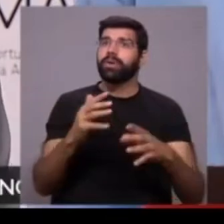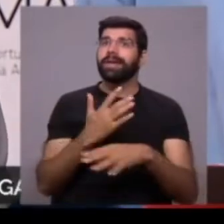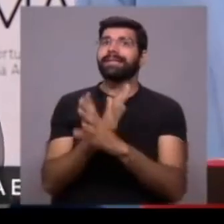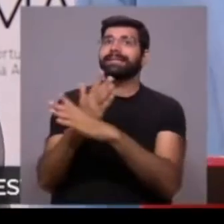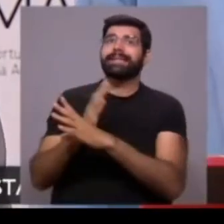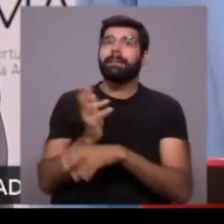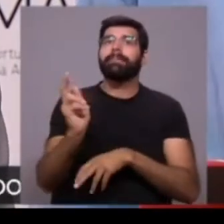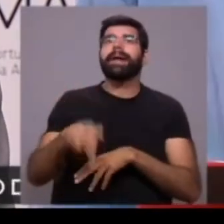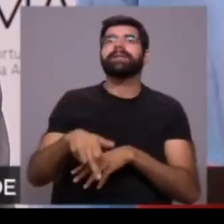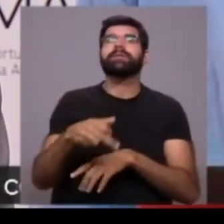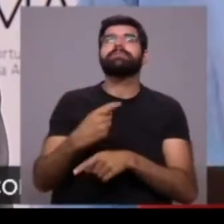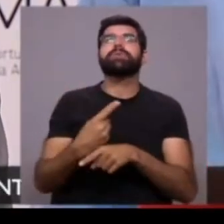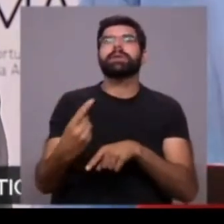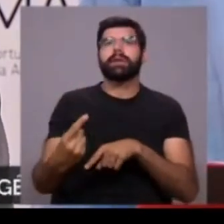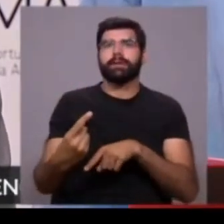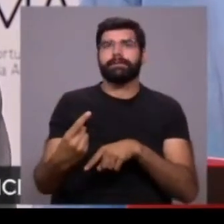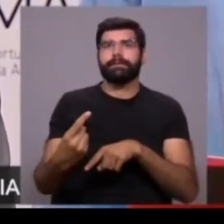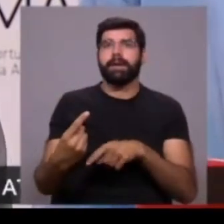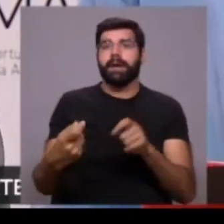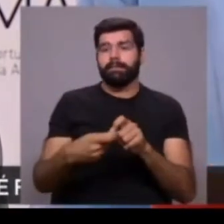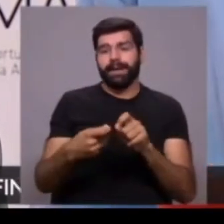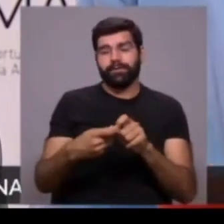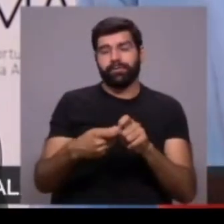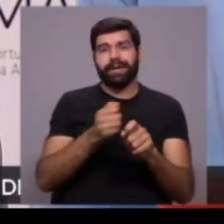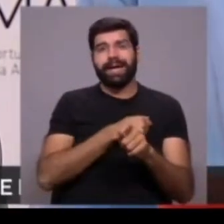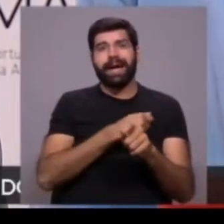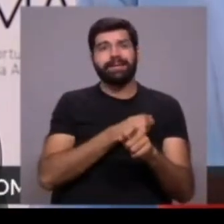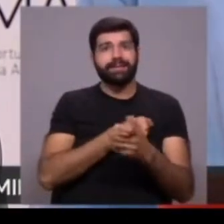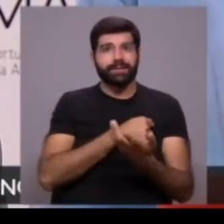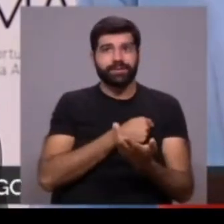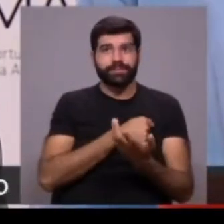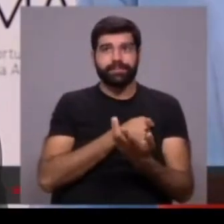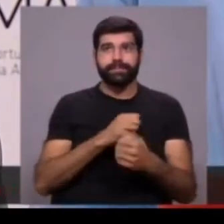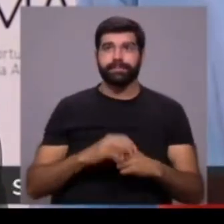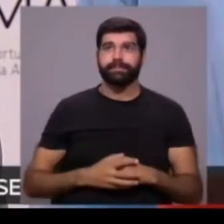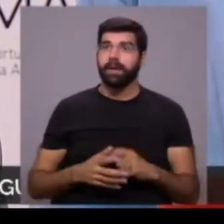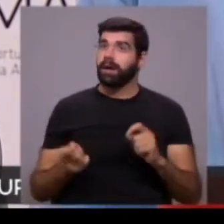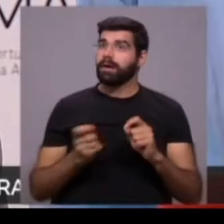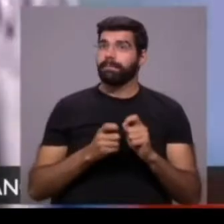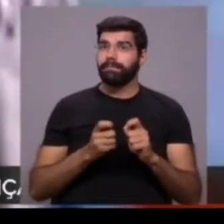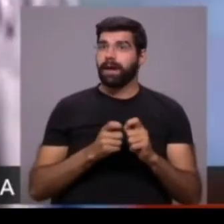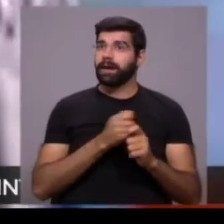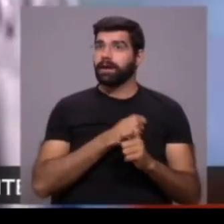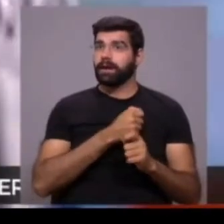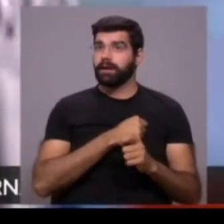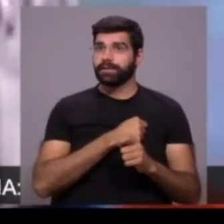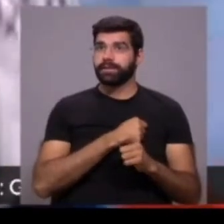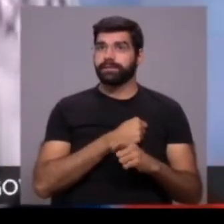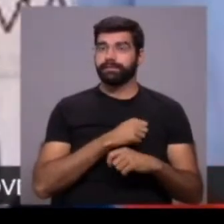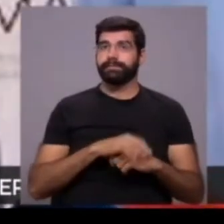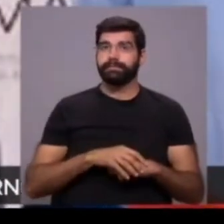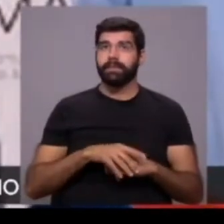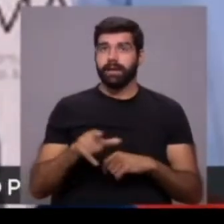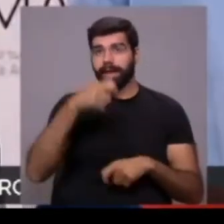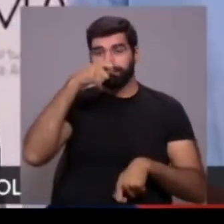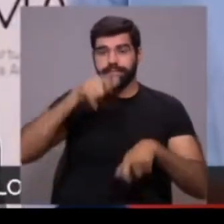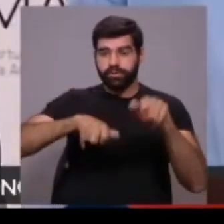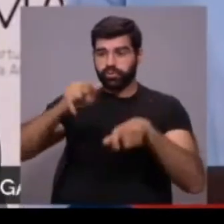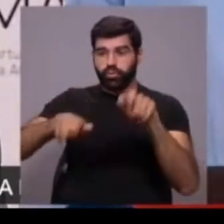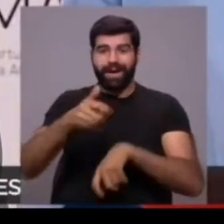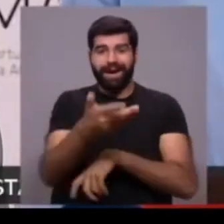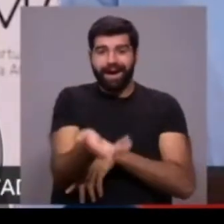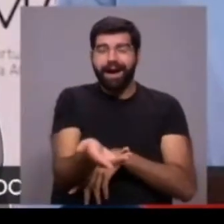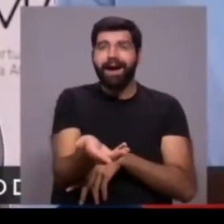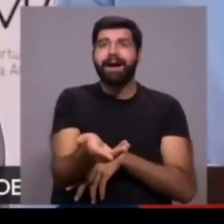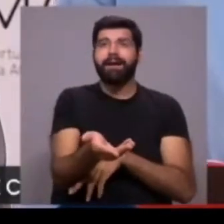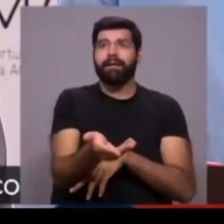ungire logo muito próximo das localidades muito próximo de onde está o ser humano e